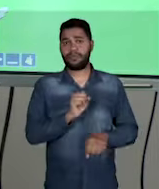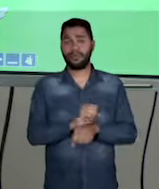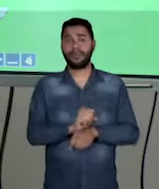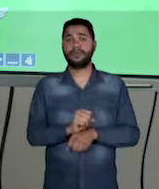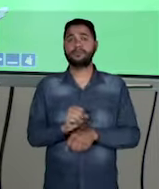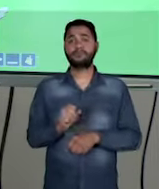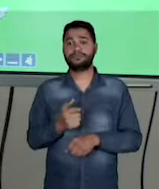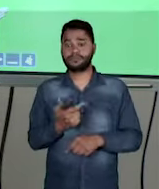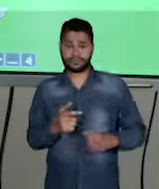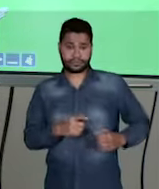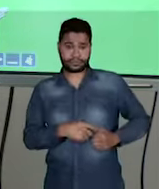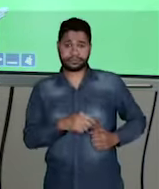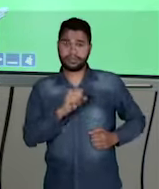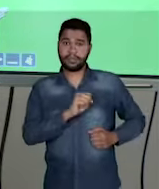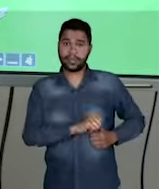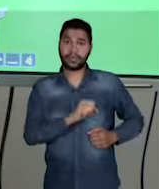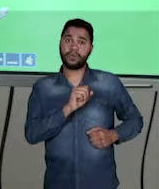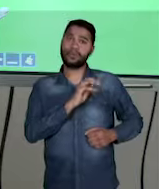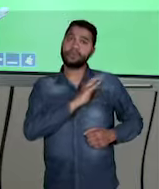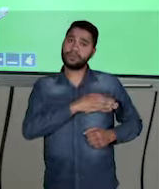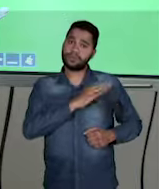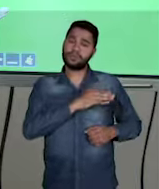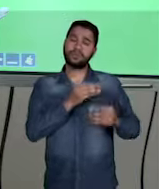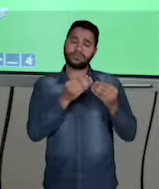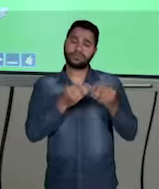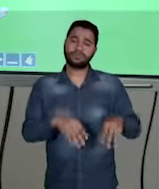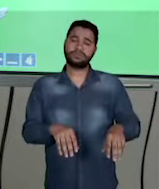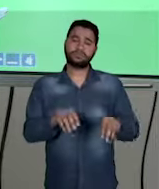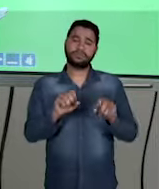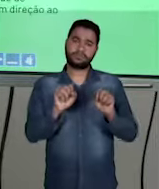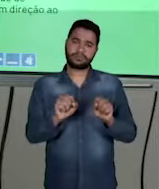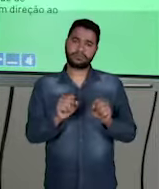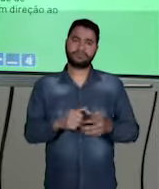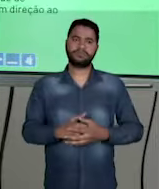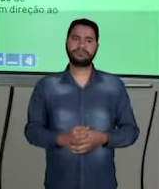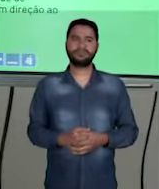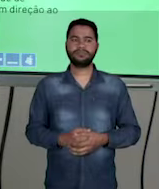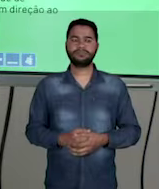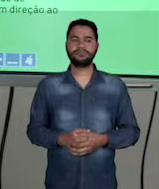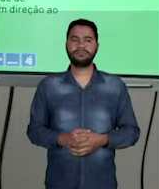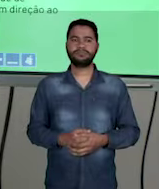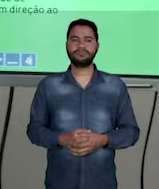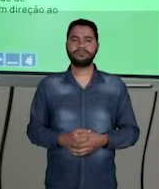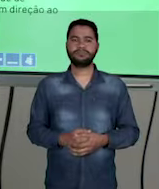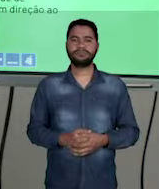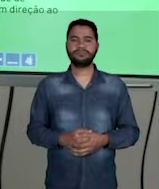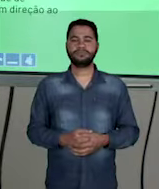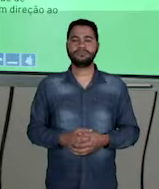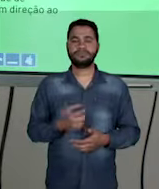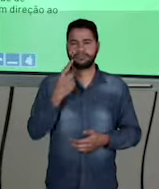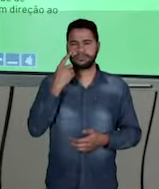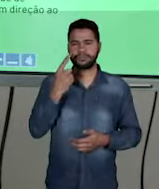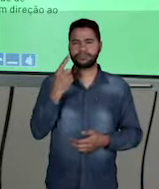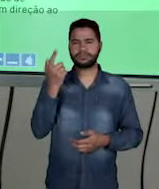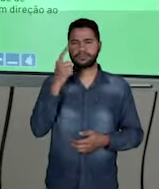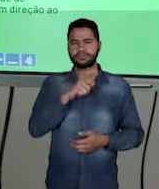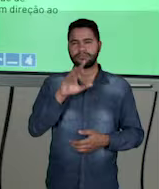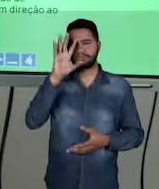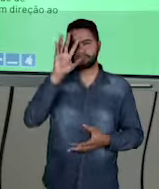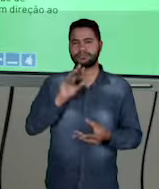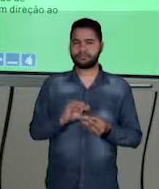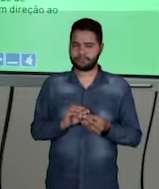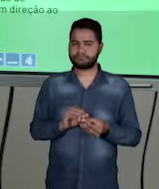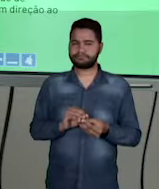um desses outros dois para, o coração pode ser afetado por causa disso também. Bom, vamos ver se a gente conseguiu